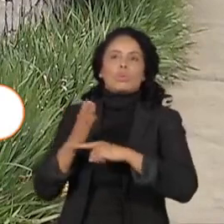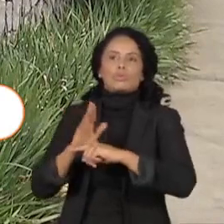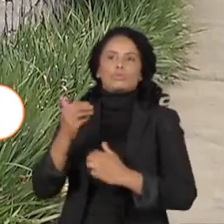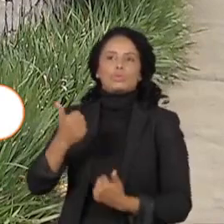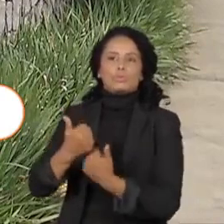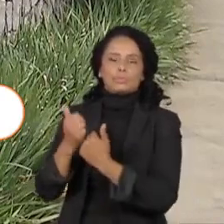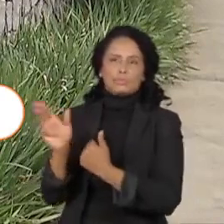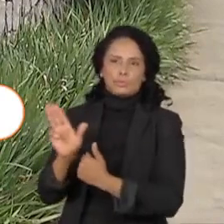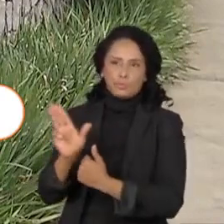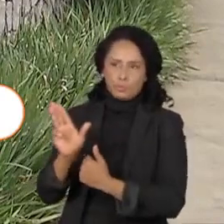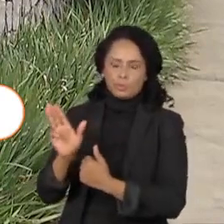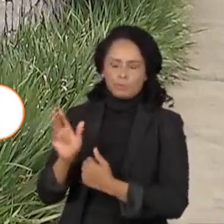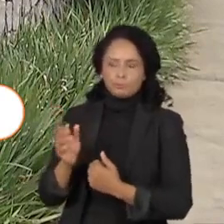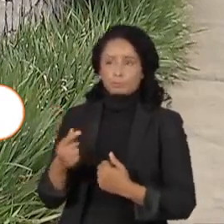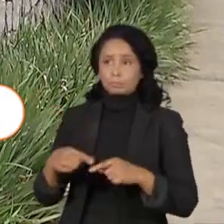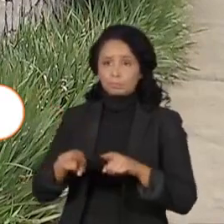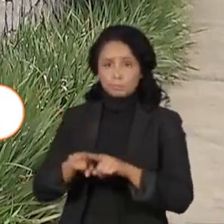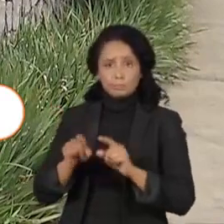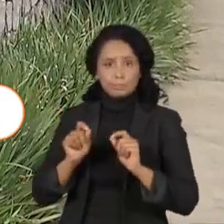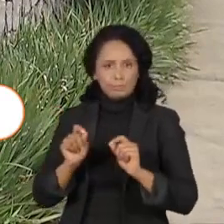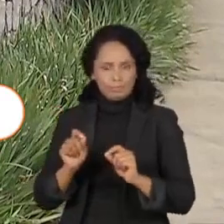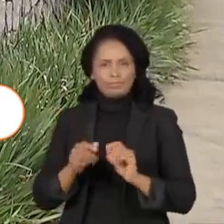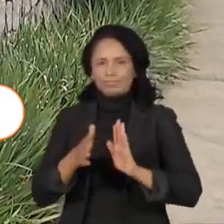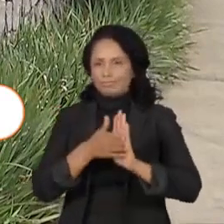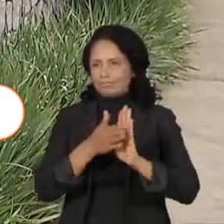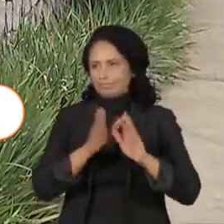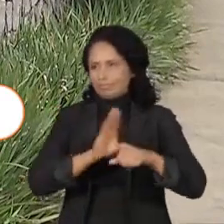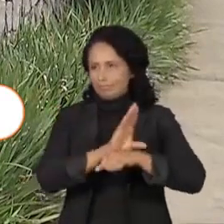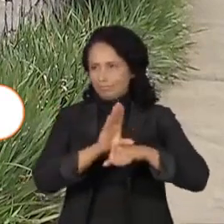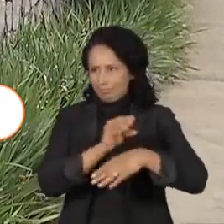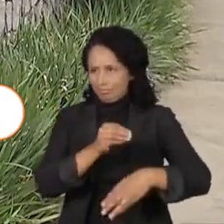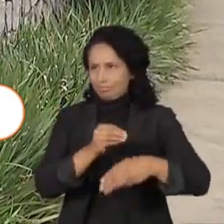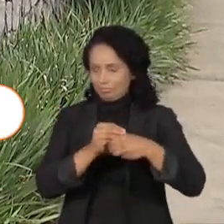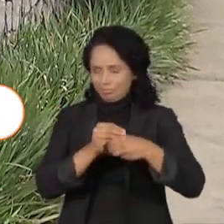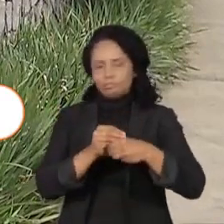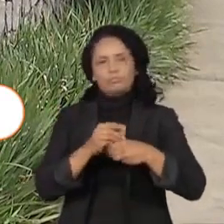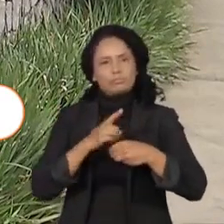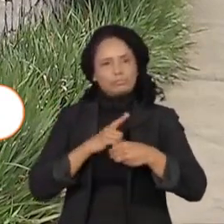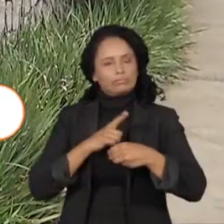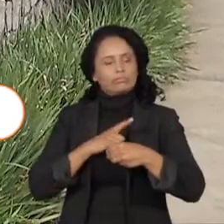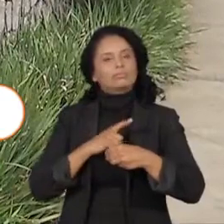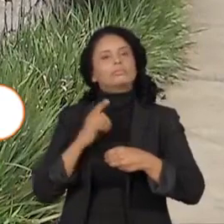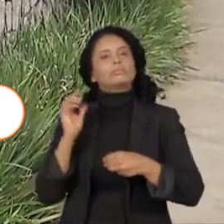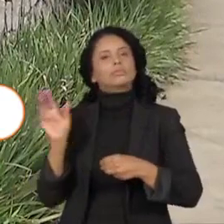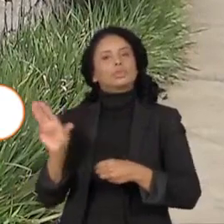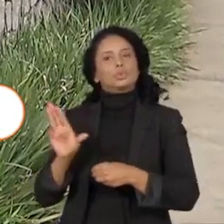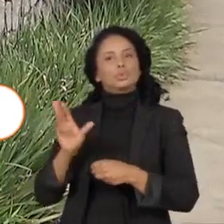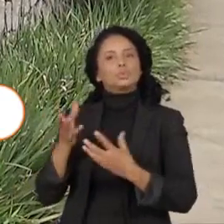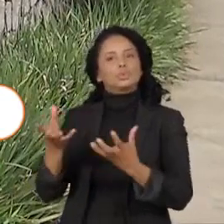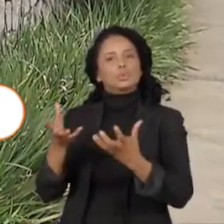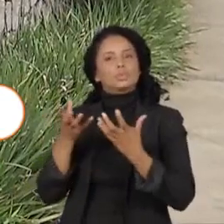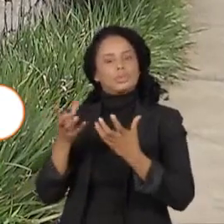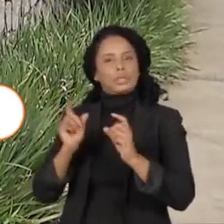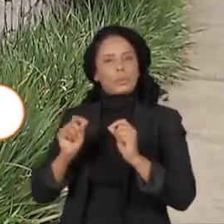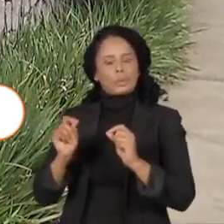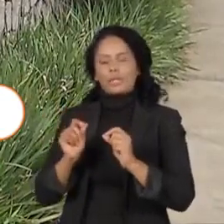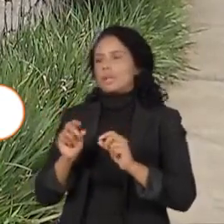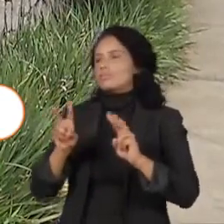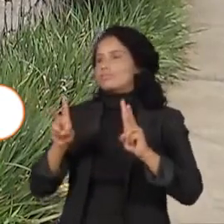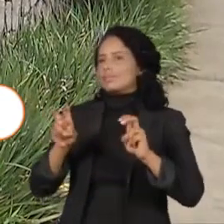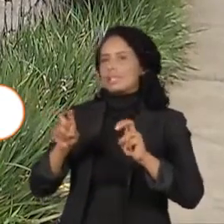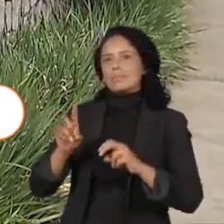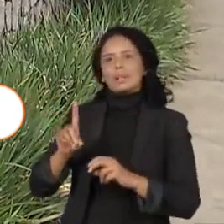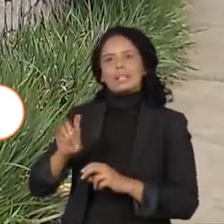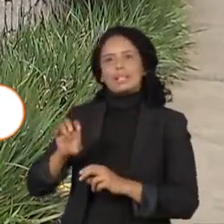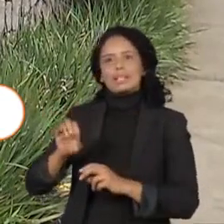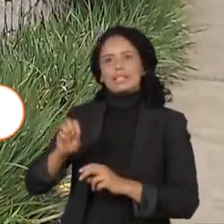Inácio Lula da Silva. Além dessa PEC, o novo governo também quer tirar do papel o chamado Desenrola Brasil,